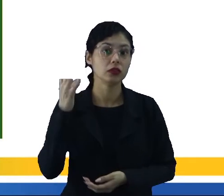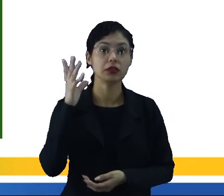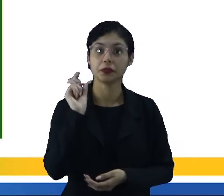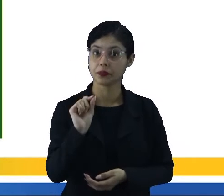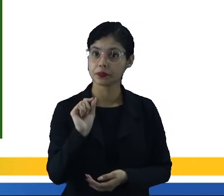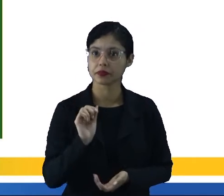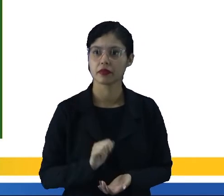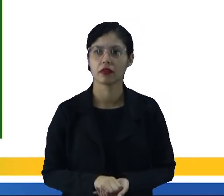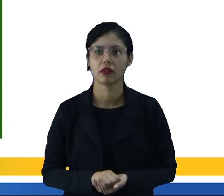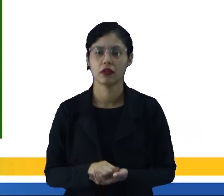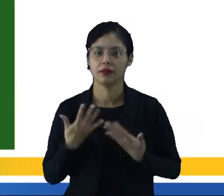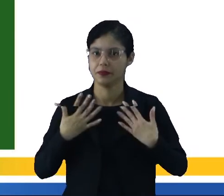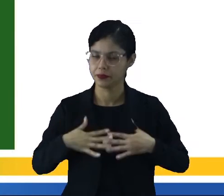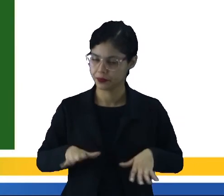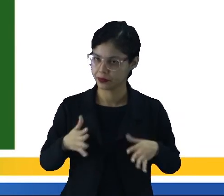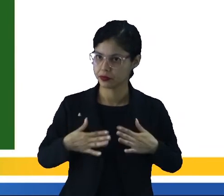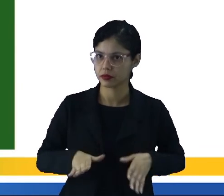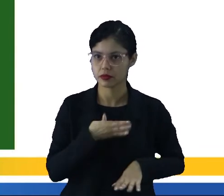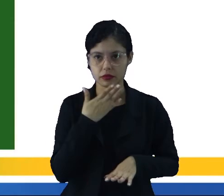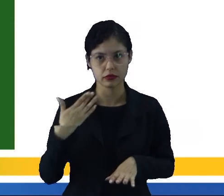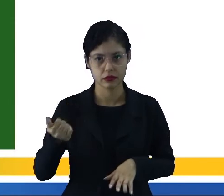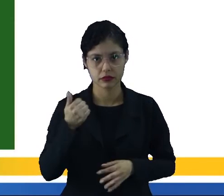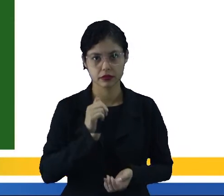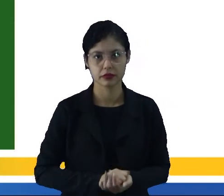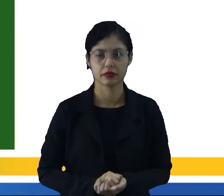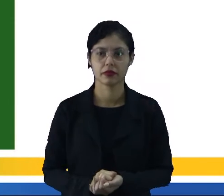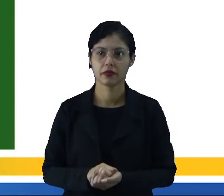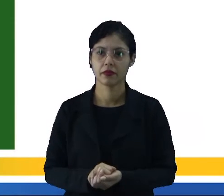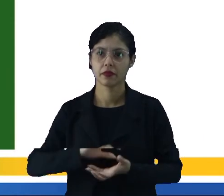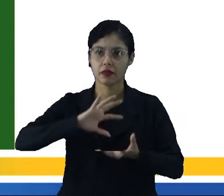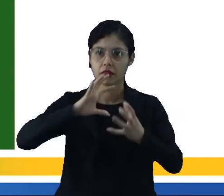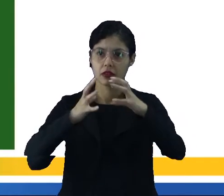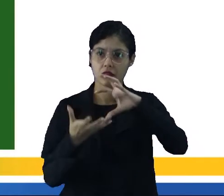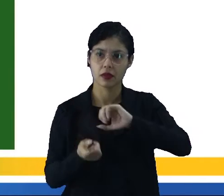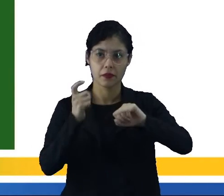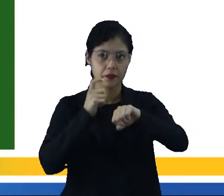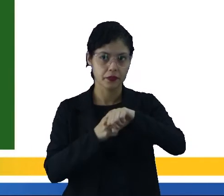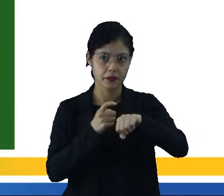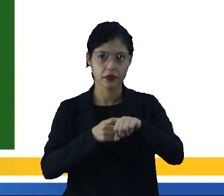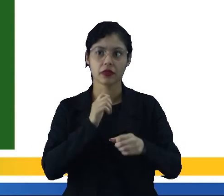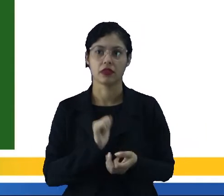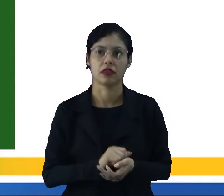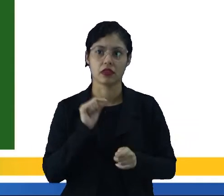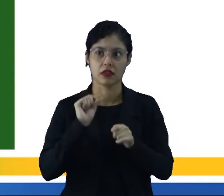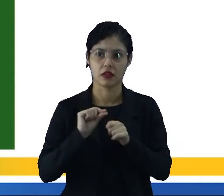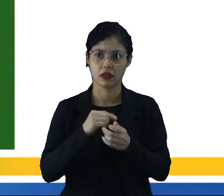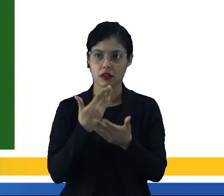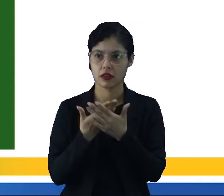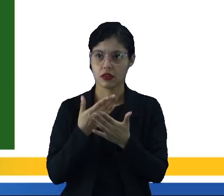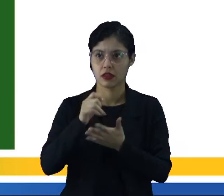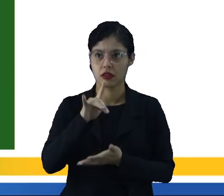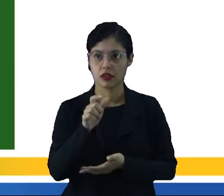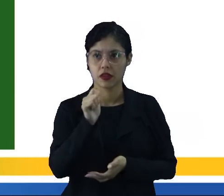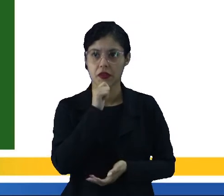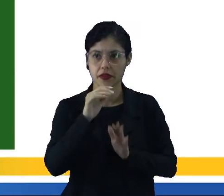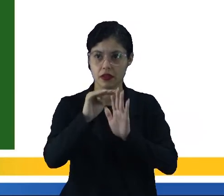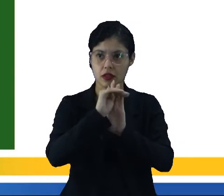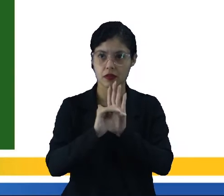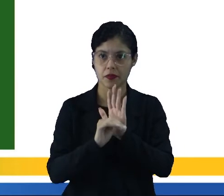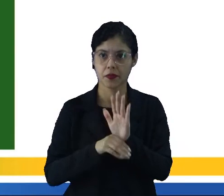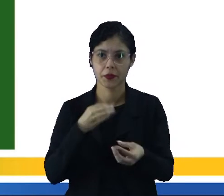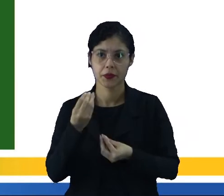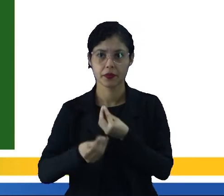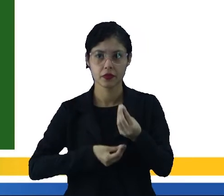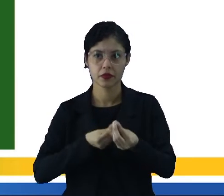vamos com calma explicar isso melhor a esfera é um sólido geométrico estudado na geometria espacial sendo